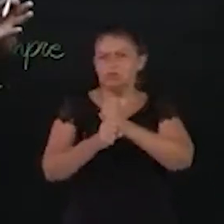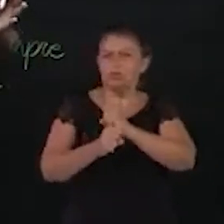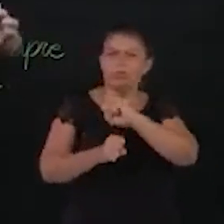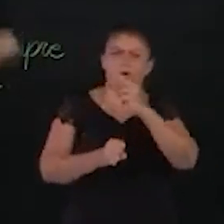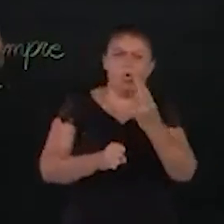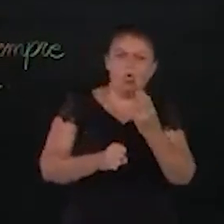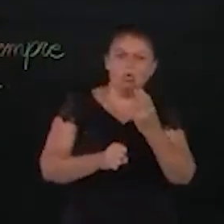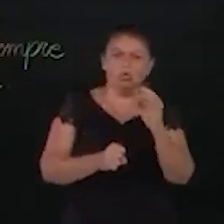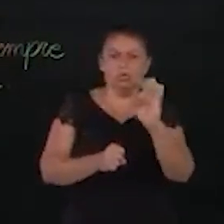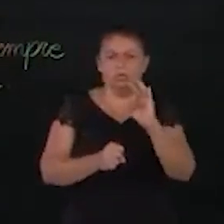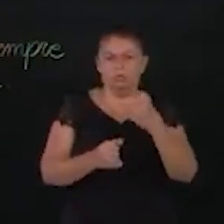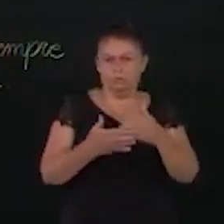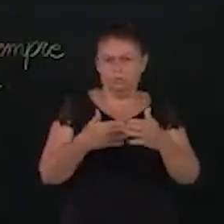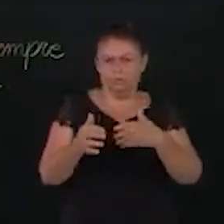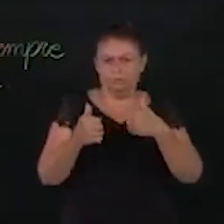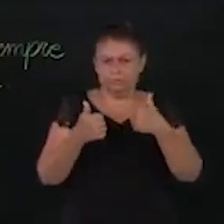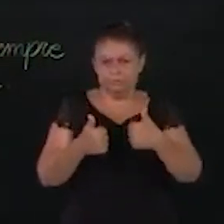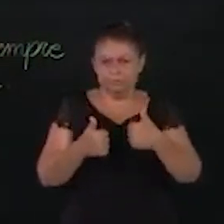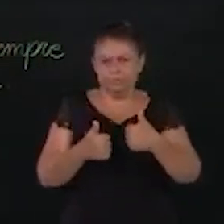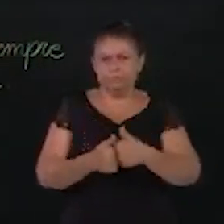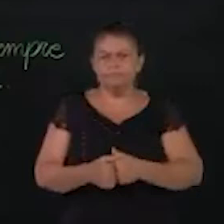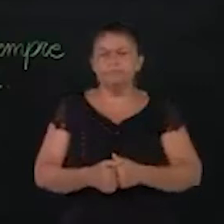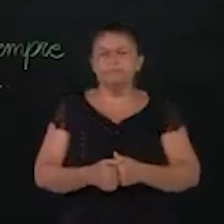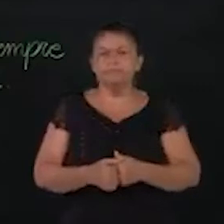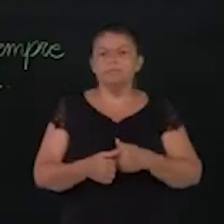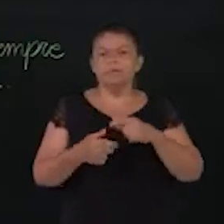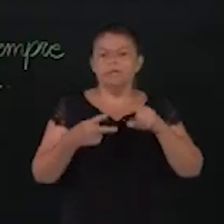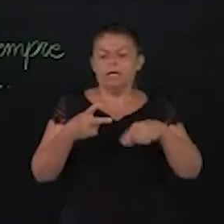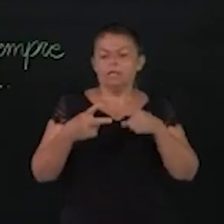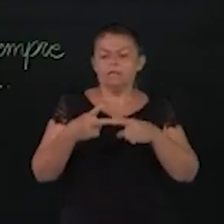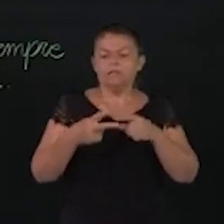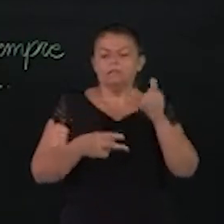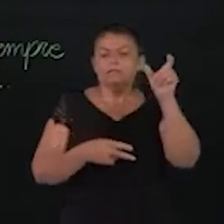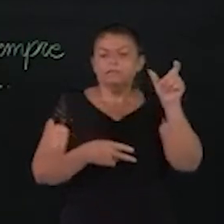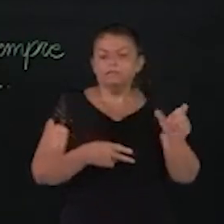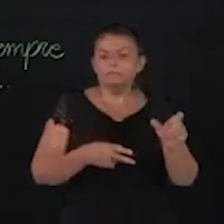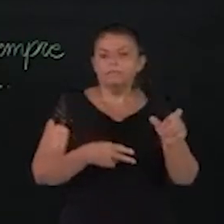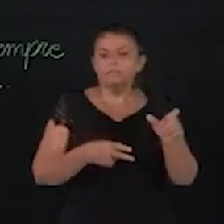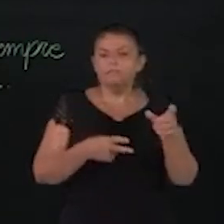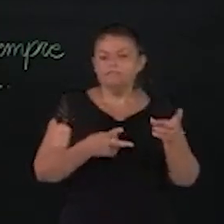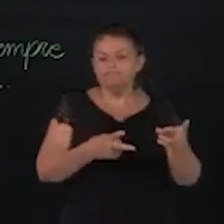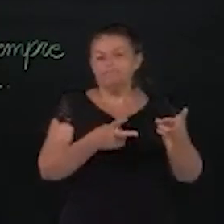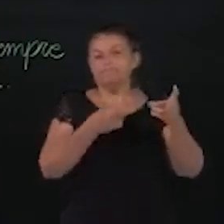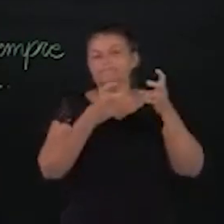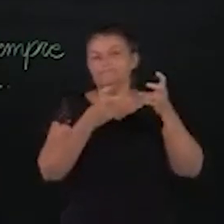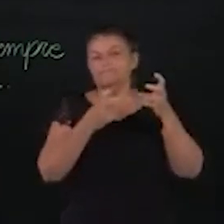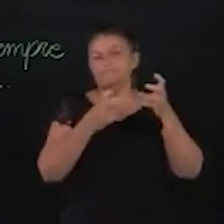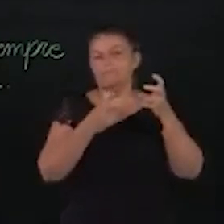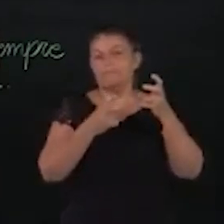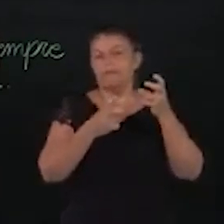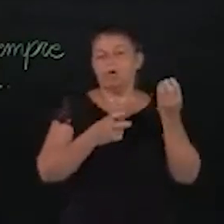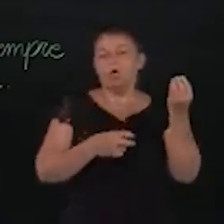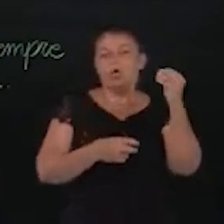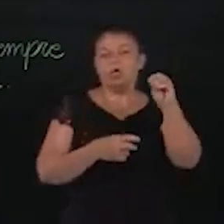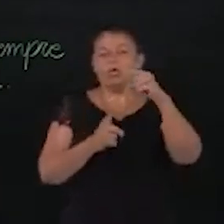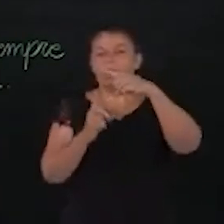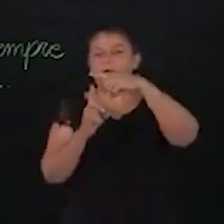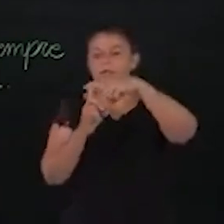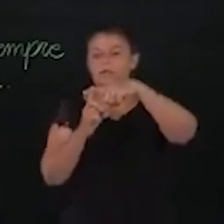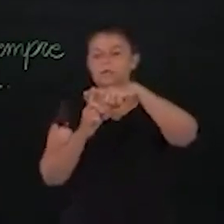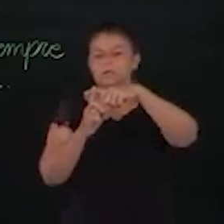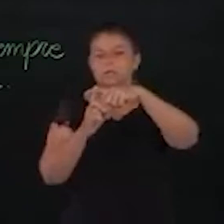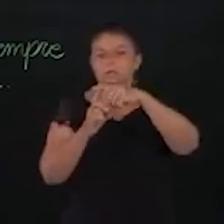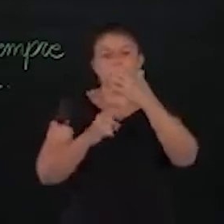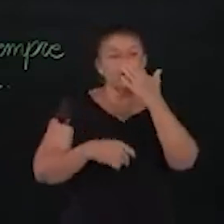como tanto fez, tá bom? Beleza. A segunda situação é, quando aparecer o sinal de adição